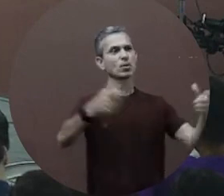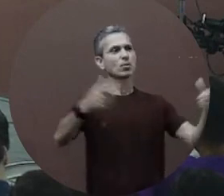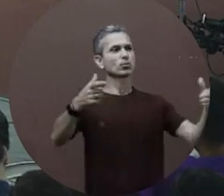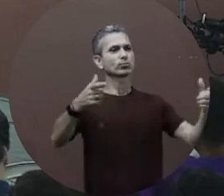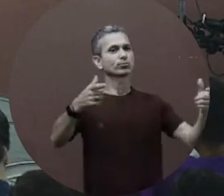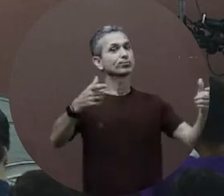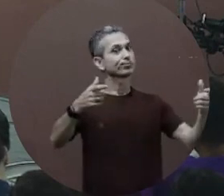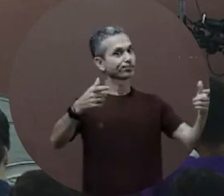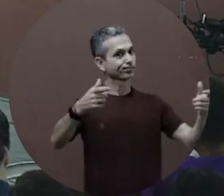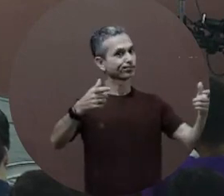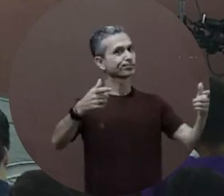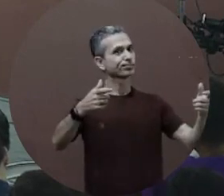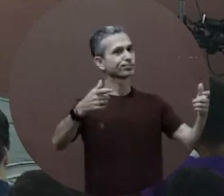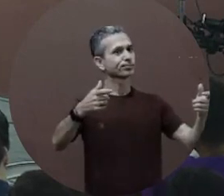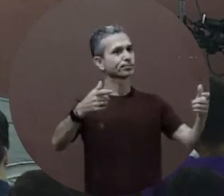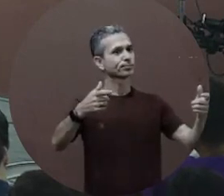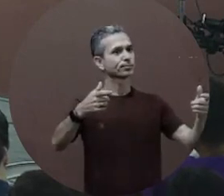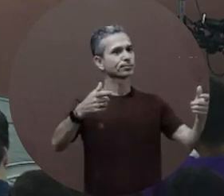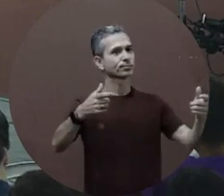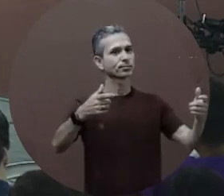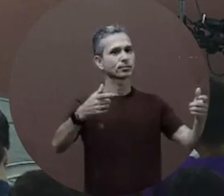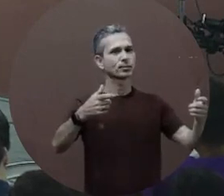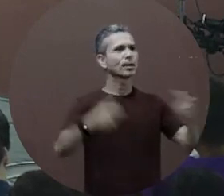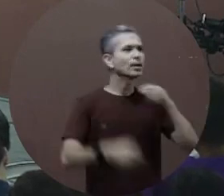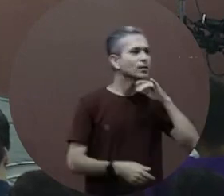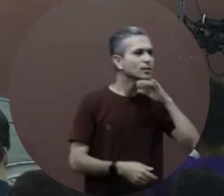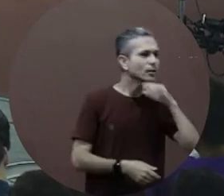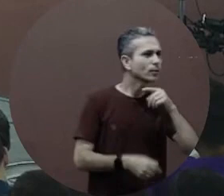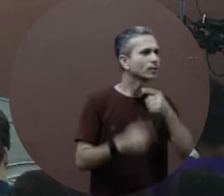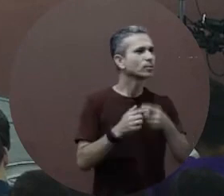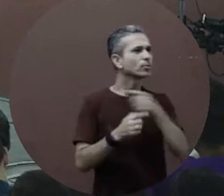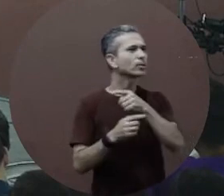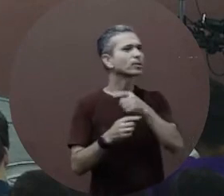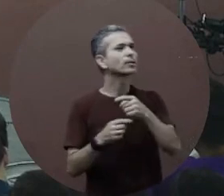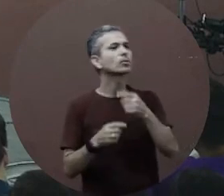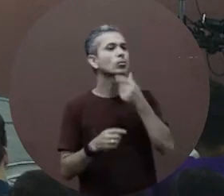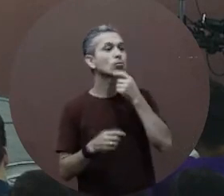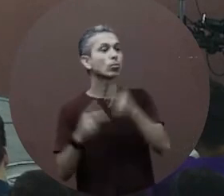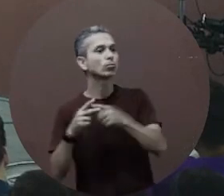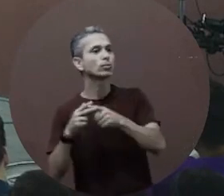estava todo detonado.